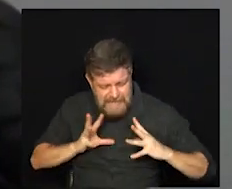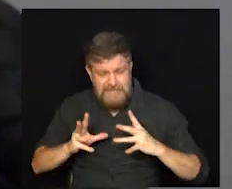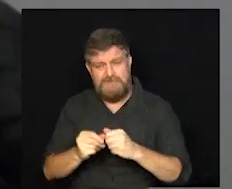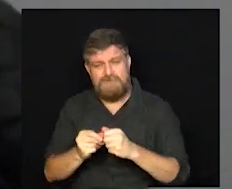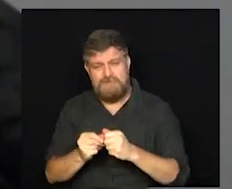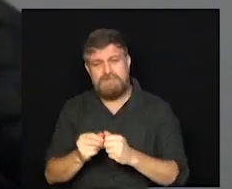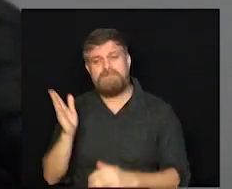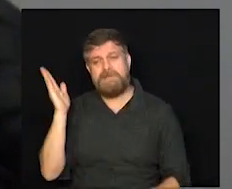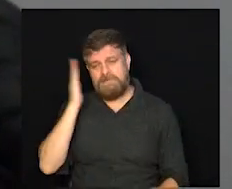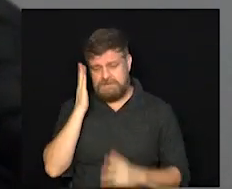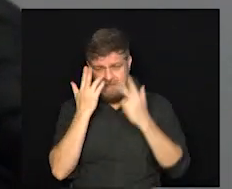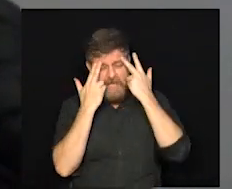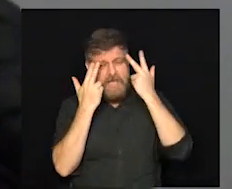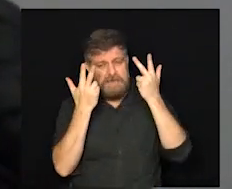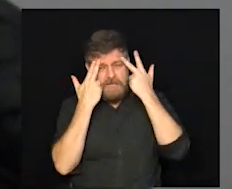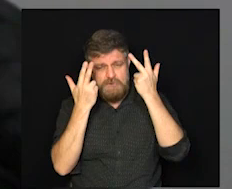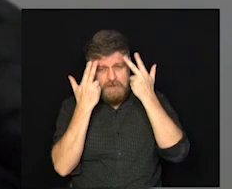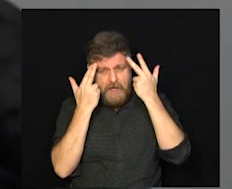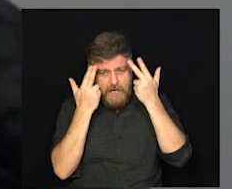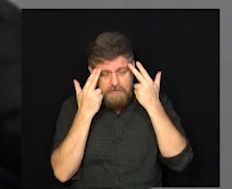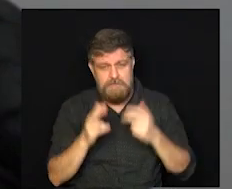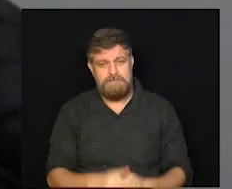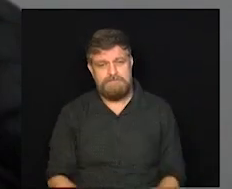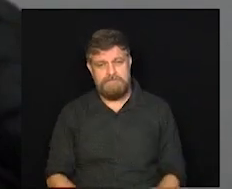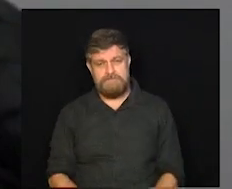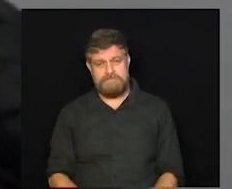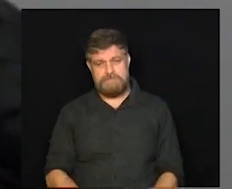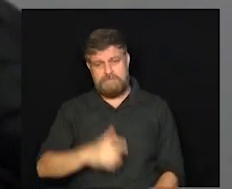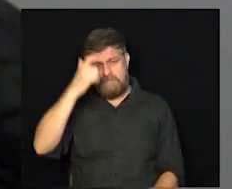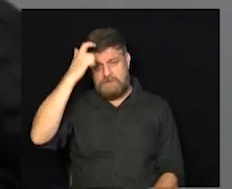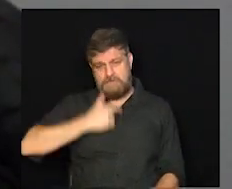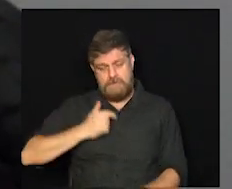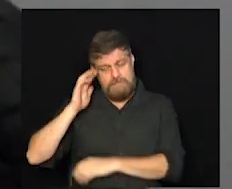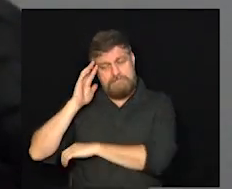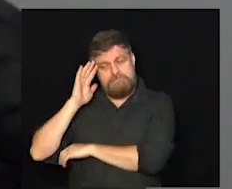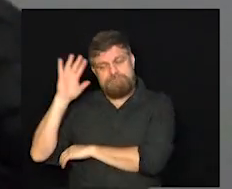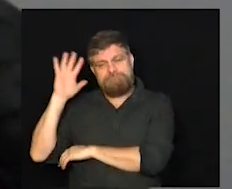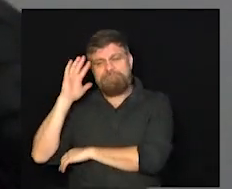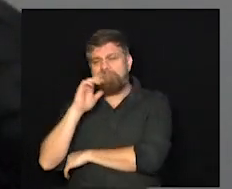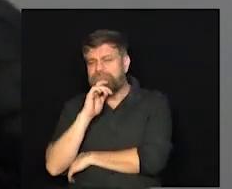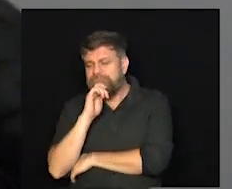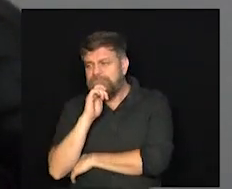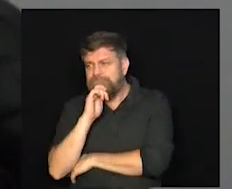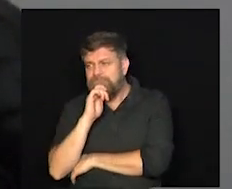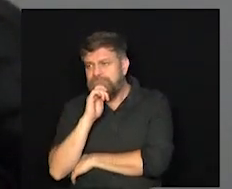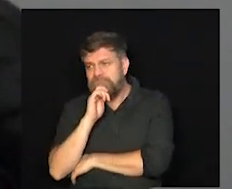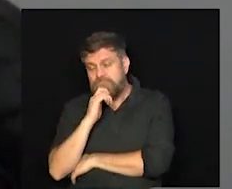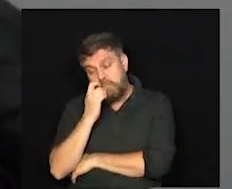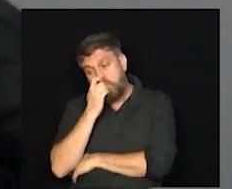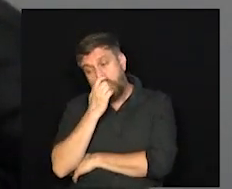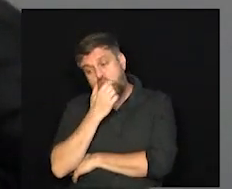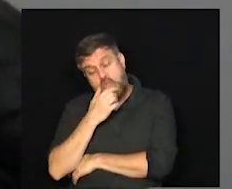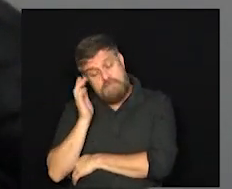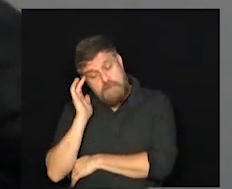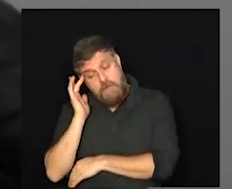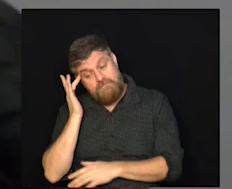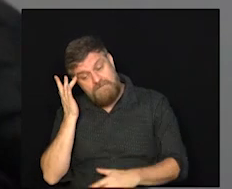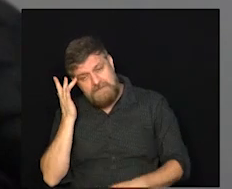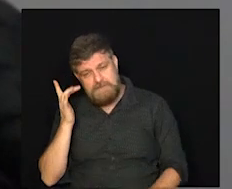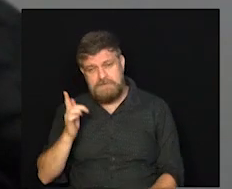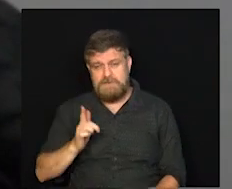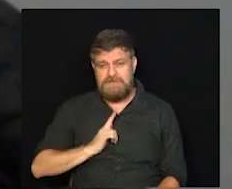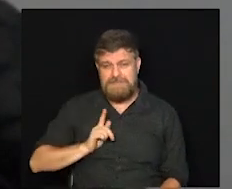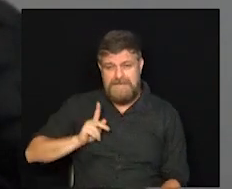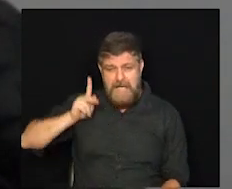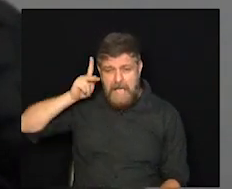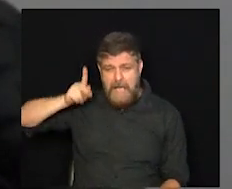assim. Então, o meu pensamento é que talvez, um pouco de fora da